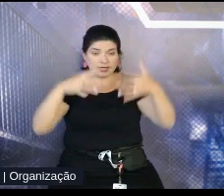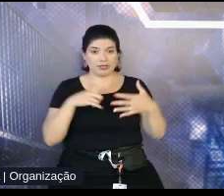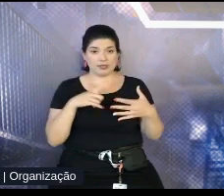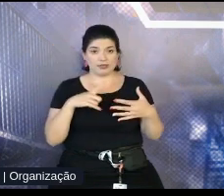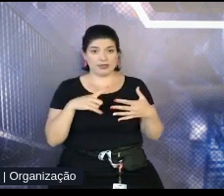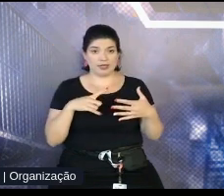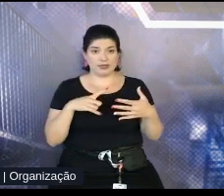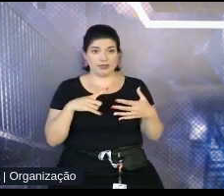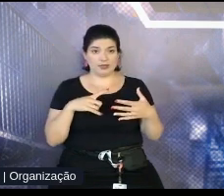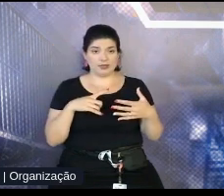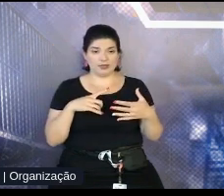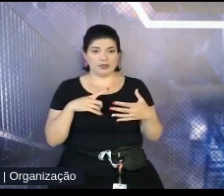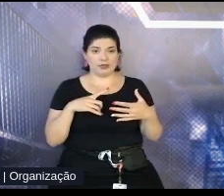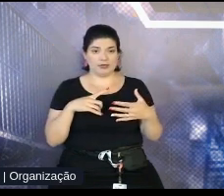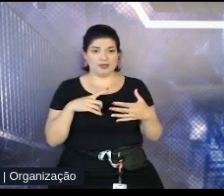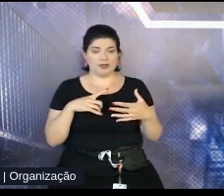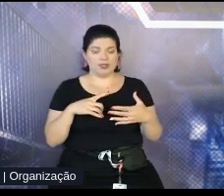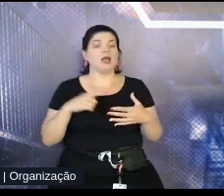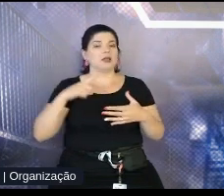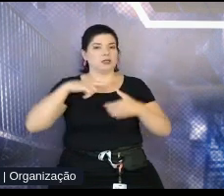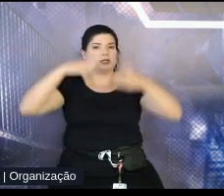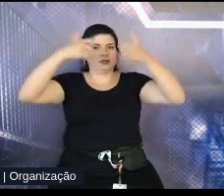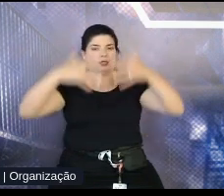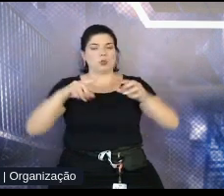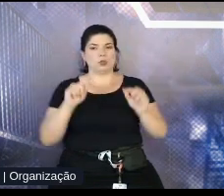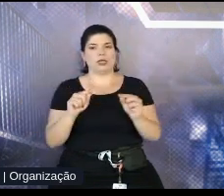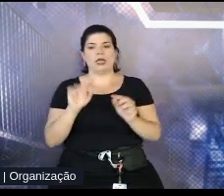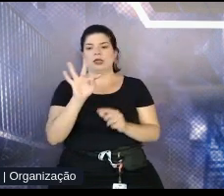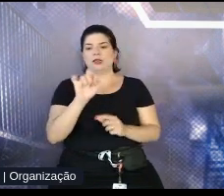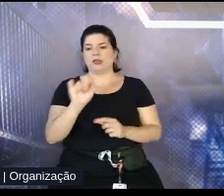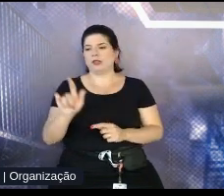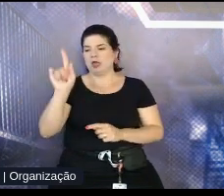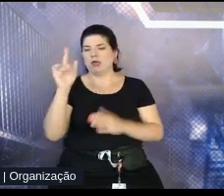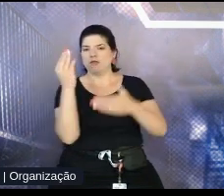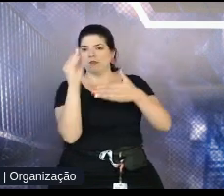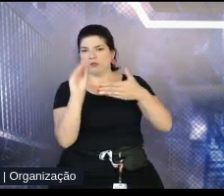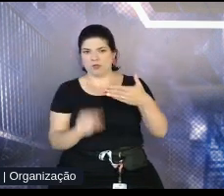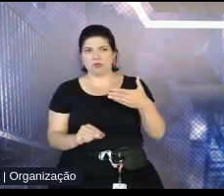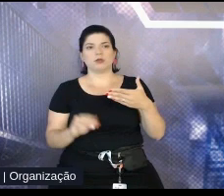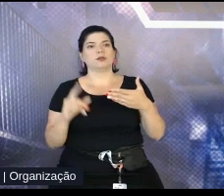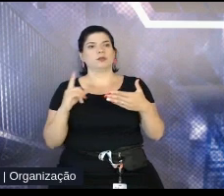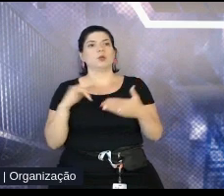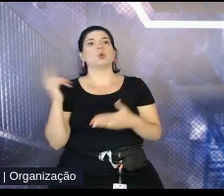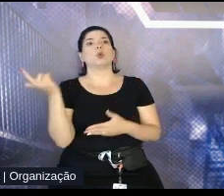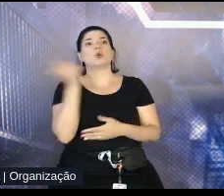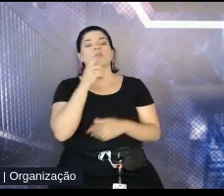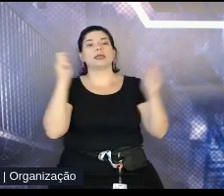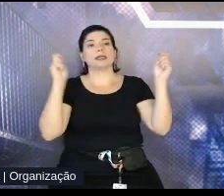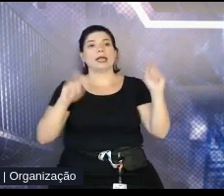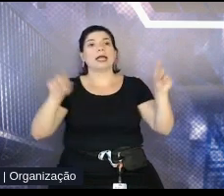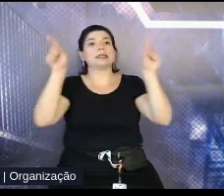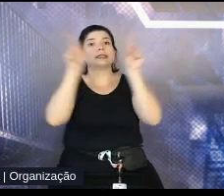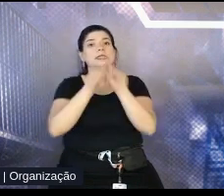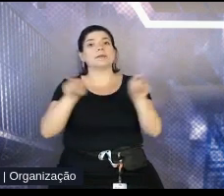alternativos para esses códigos e para essas tags de IMG, né? Então, a gente consegue também estar utilizando a